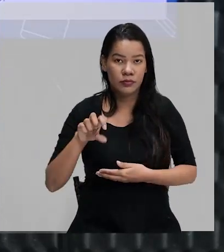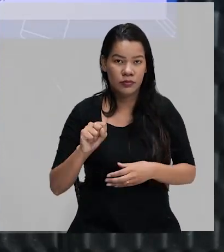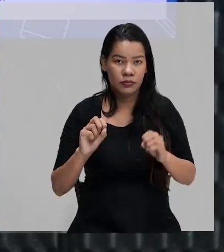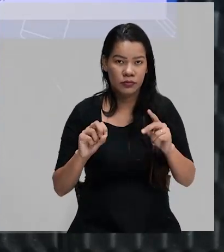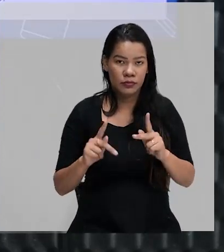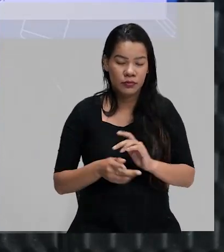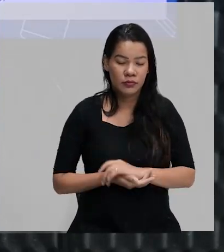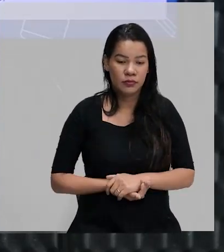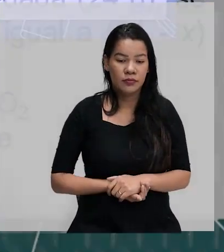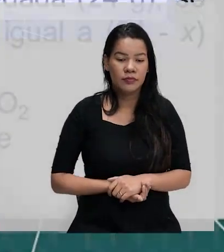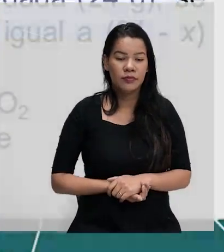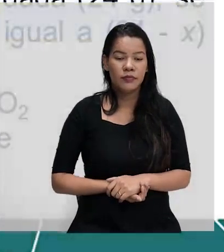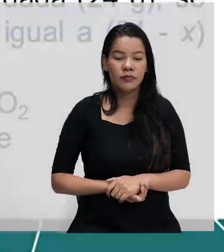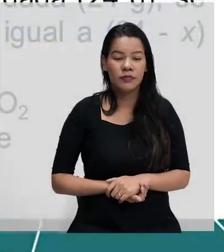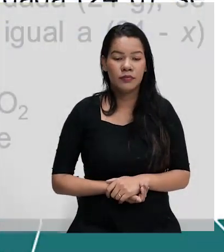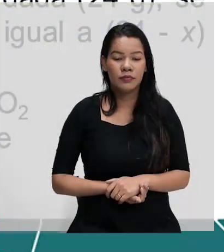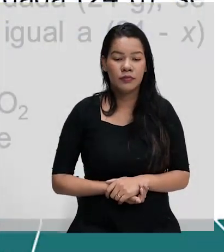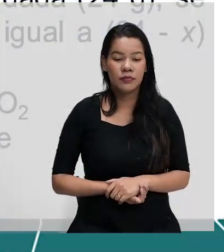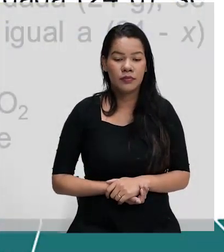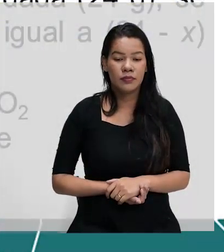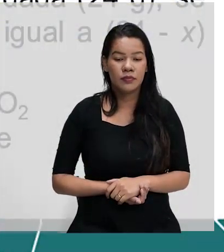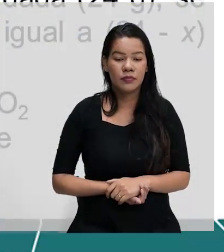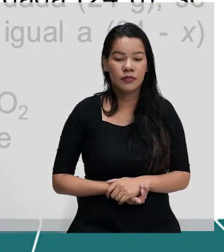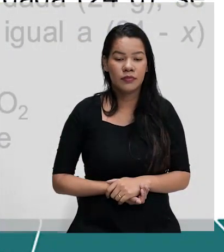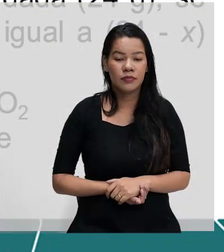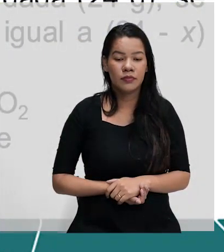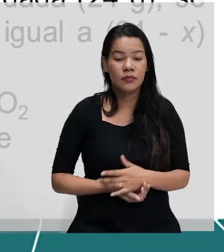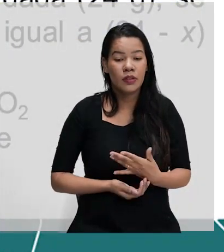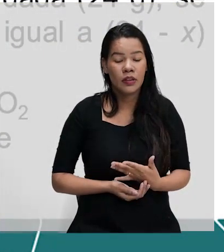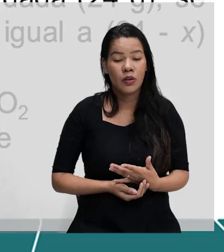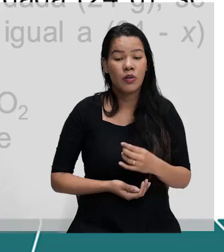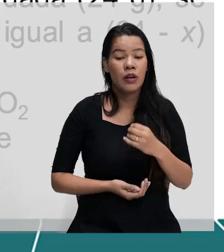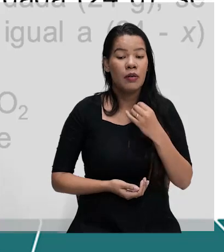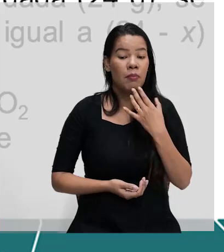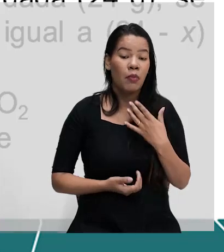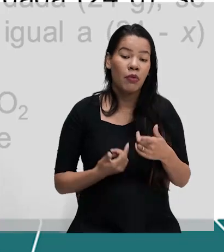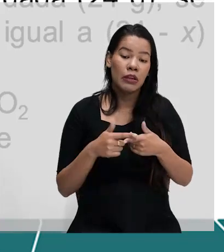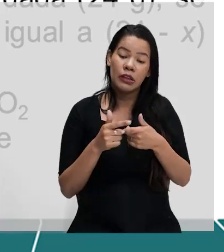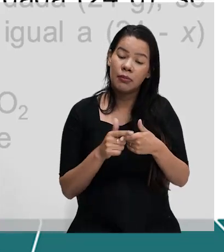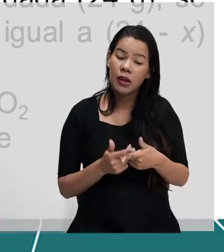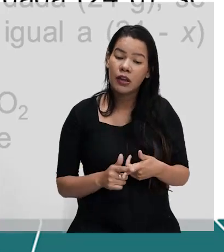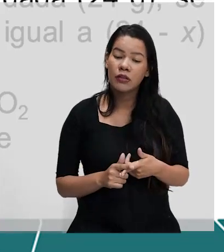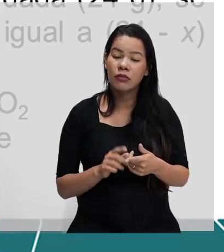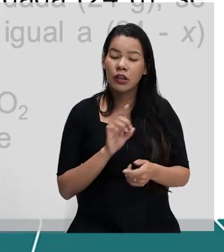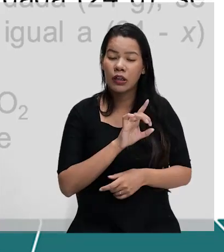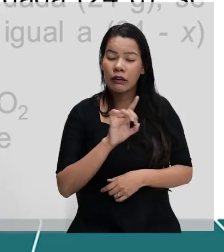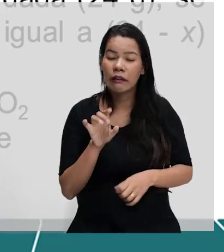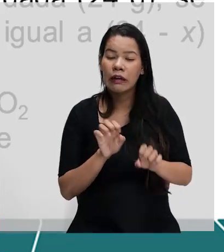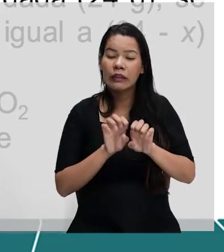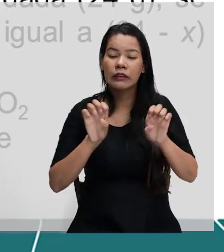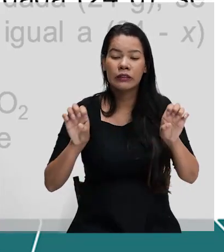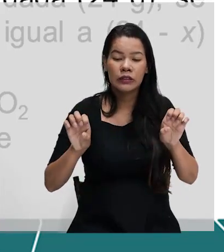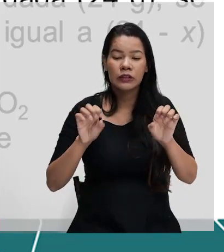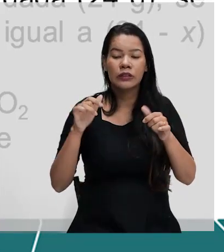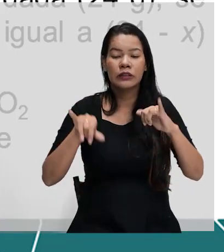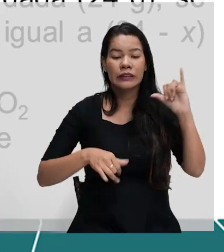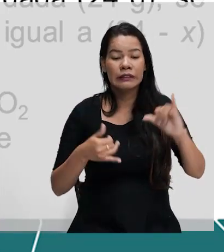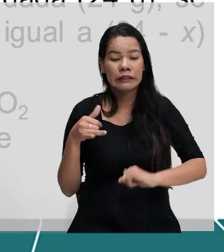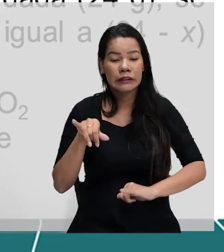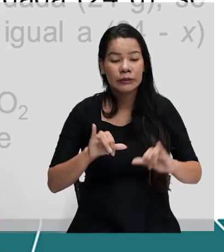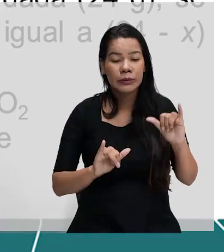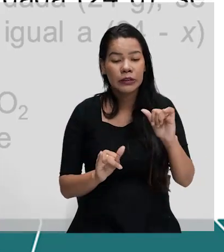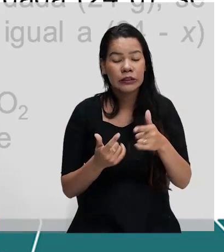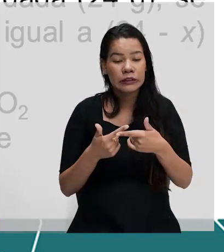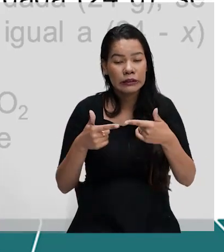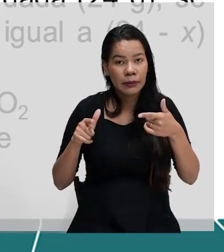oxigênio, certo? O caminho é trabalhar com cada equação química separadamente, né? Como